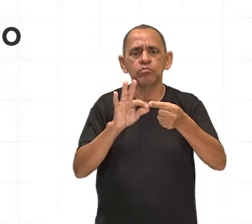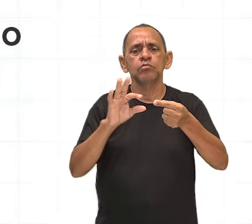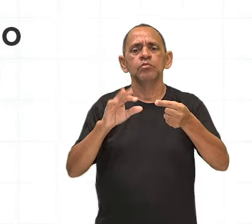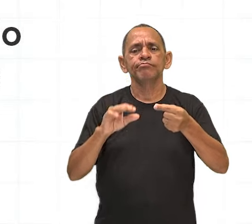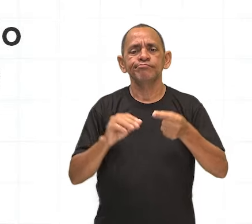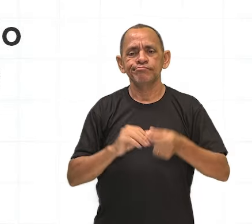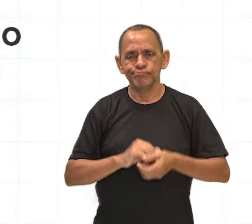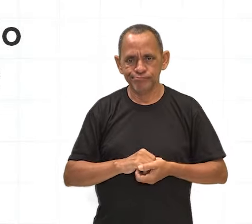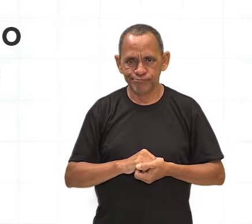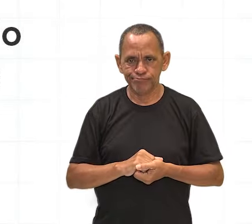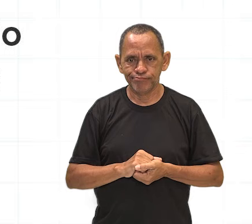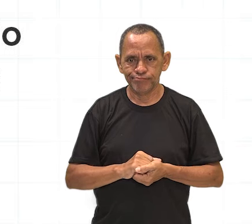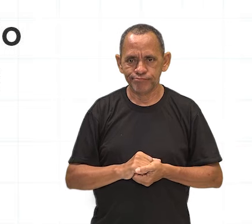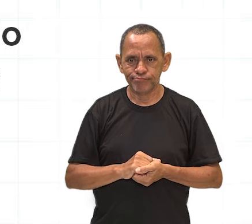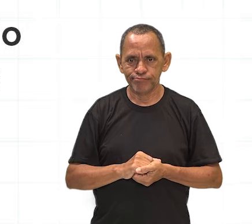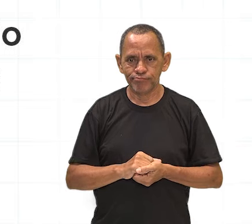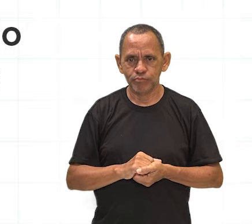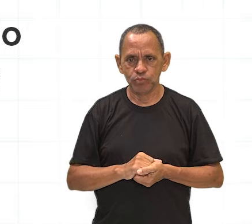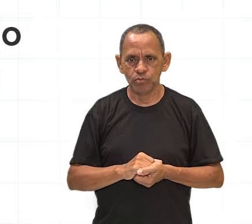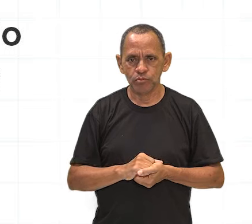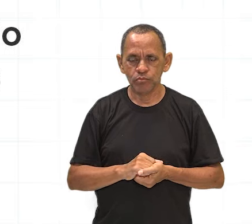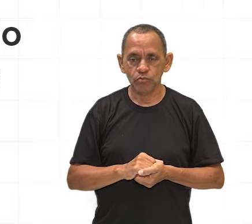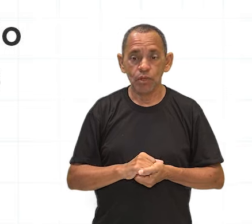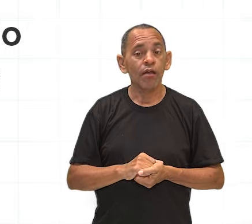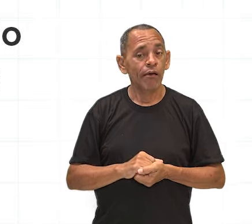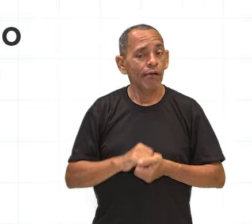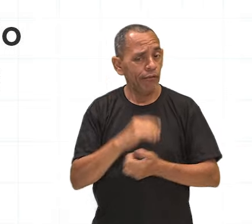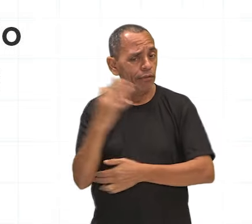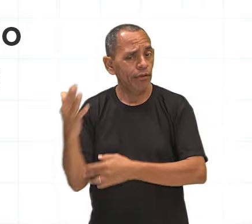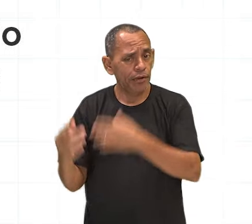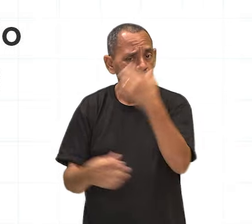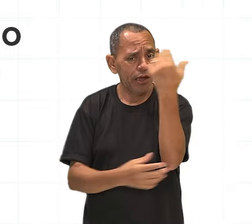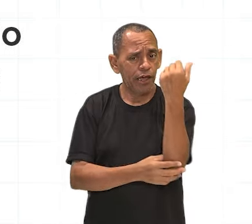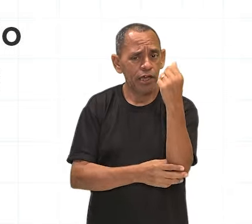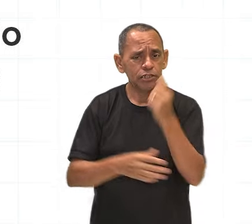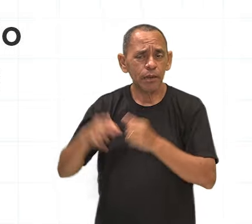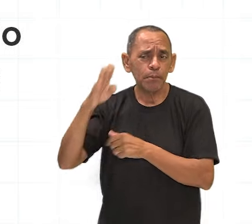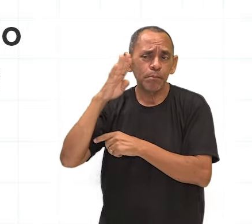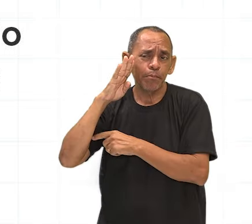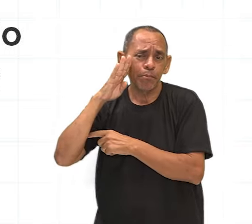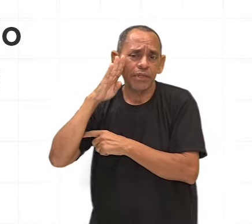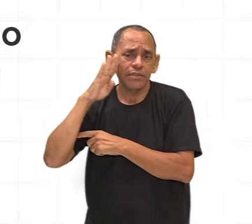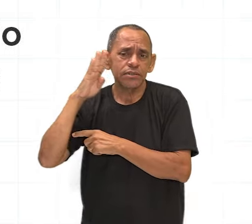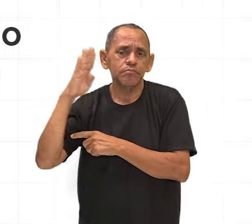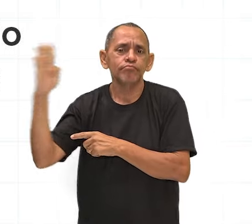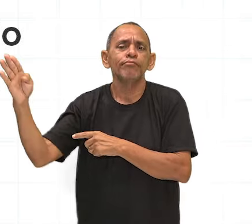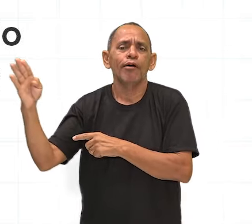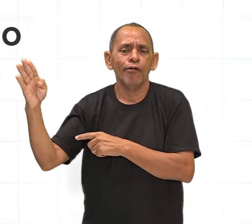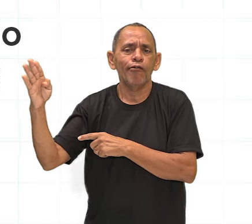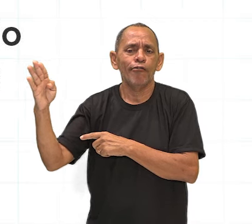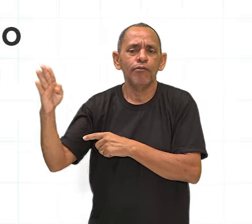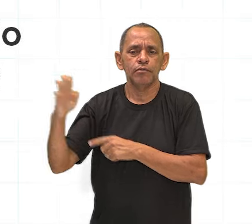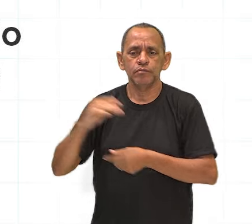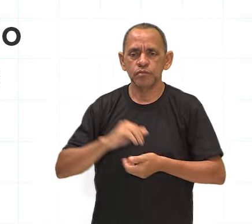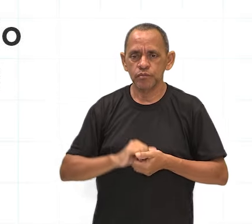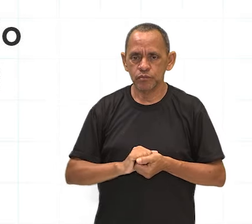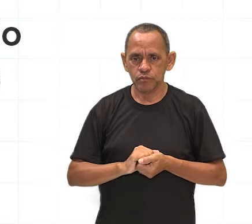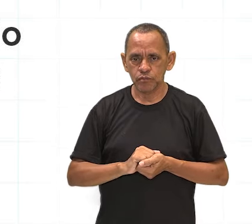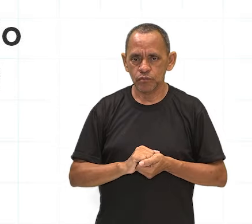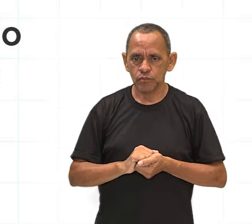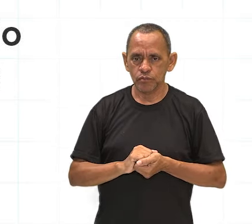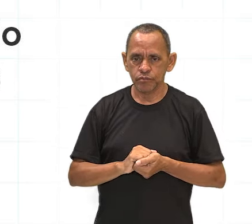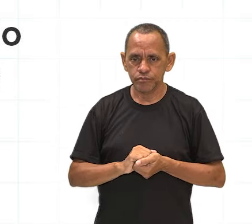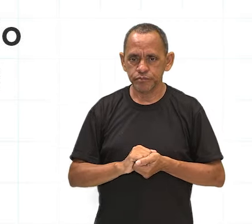amazônica, ela tem aí um papel fundamental na formação e na manutenção dos rios voadores, né?